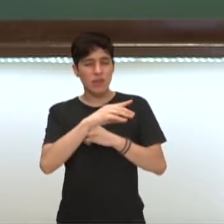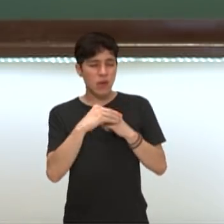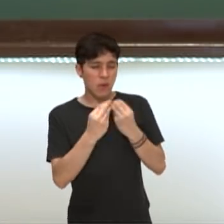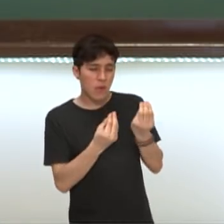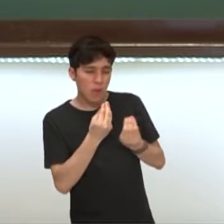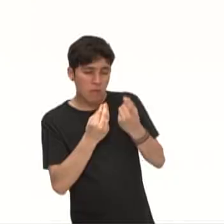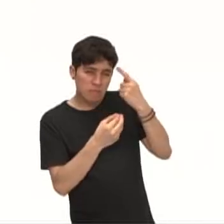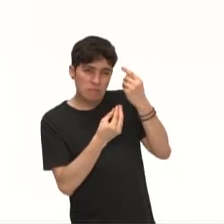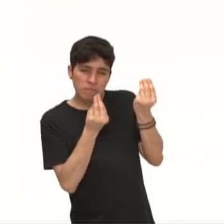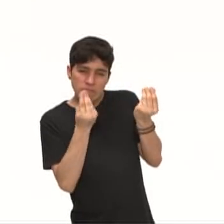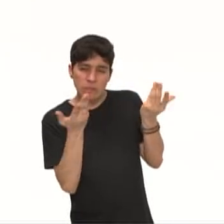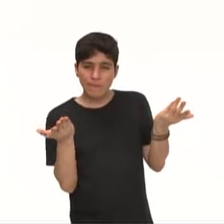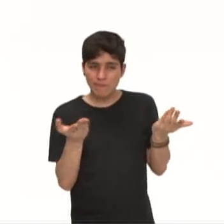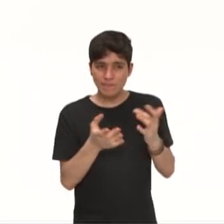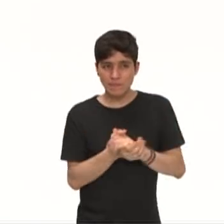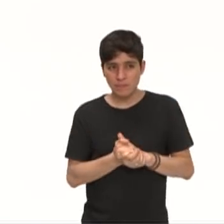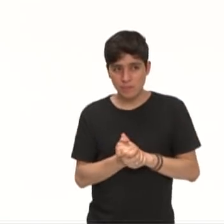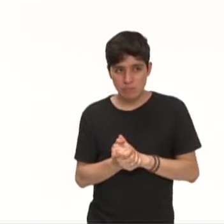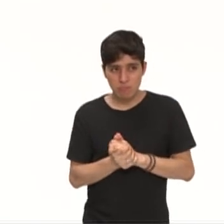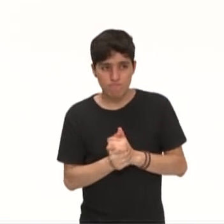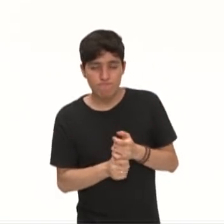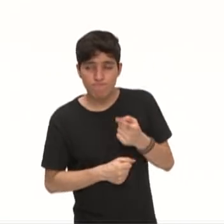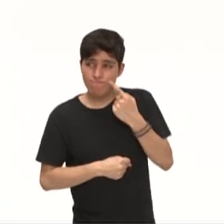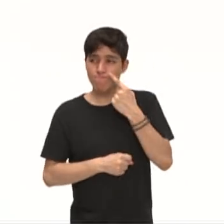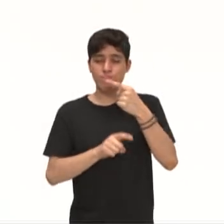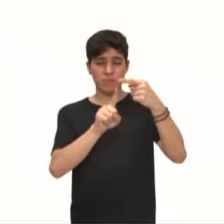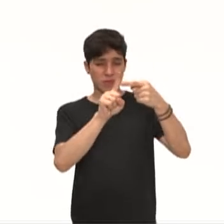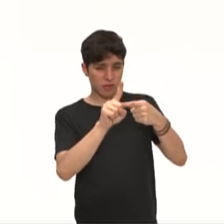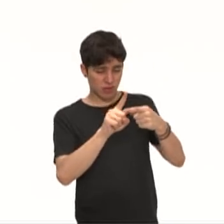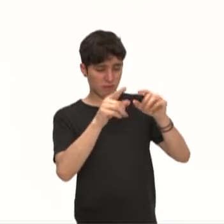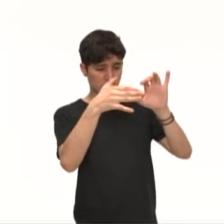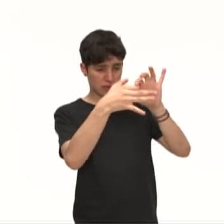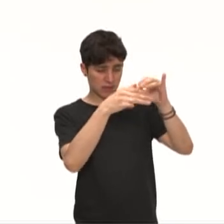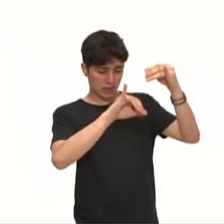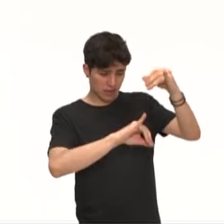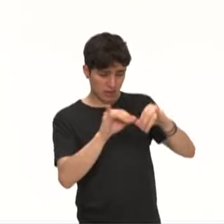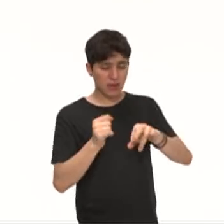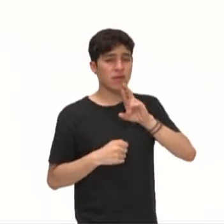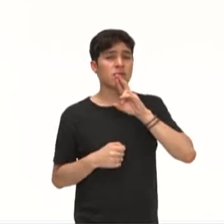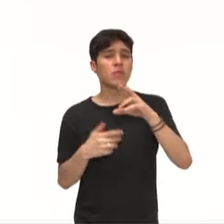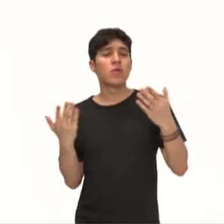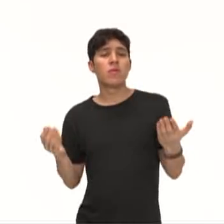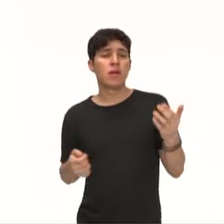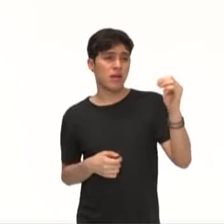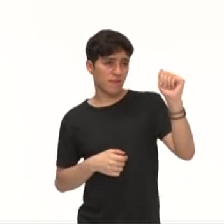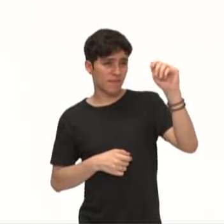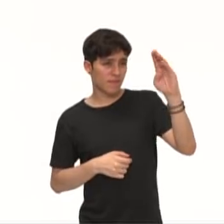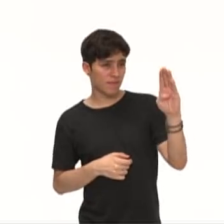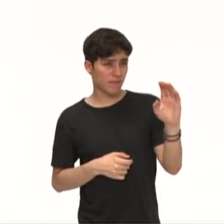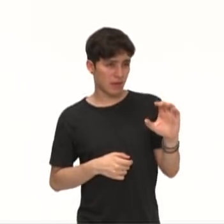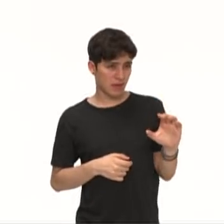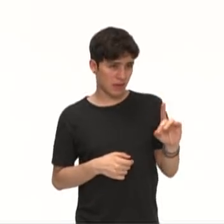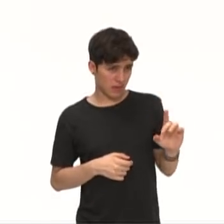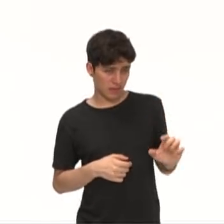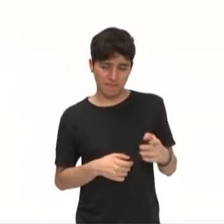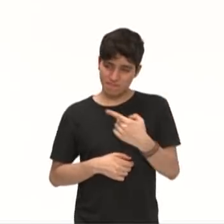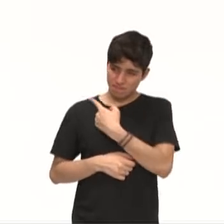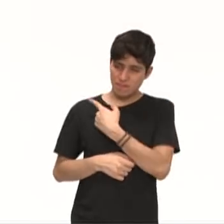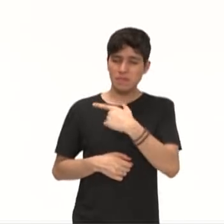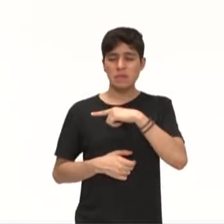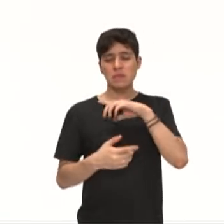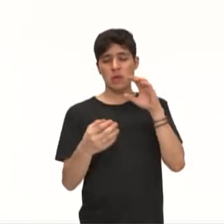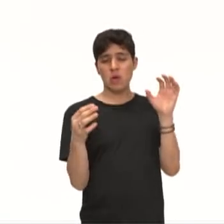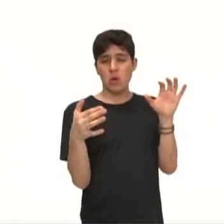vocês aí. Considerando os tipos de ligação química, responda a alternativa que demonstra um composto formado